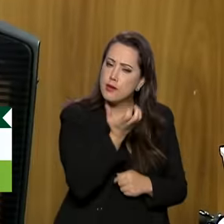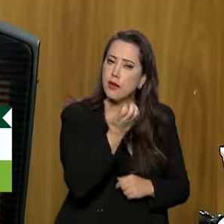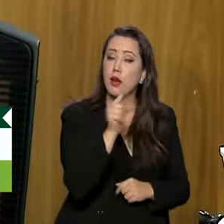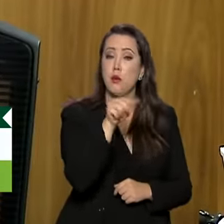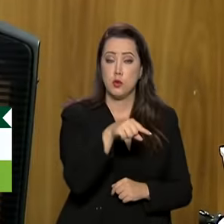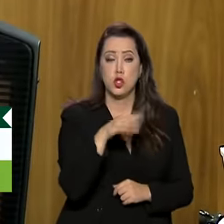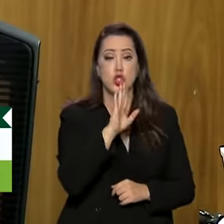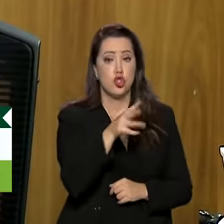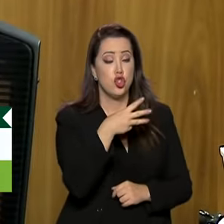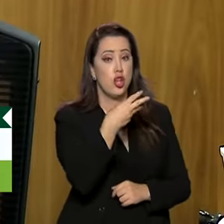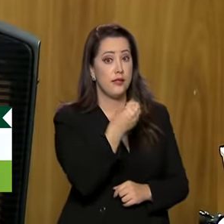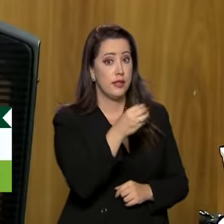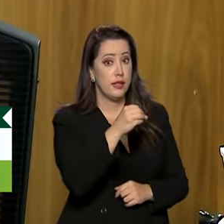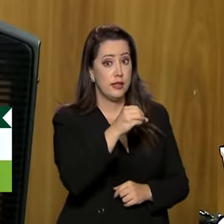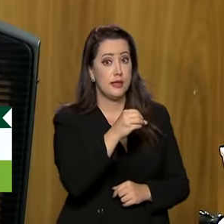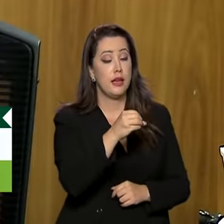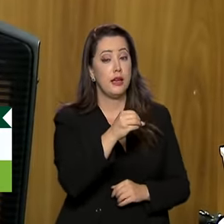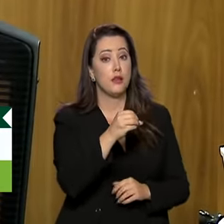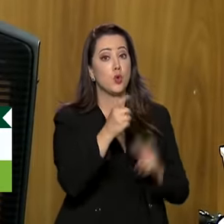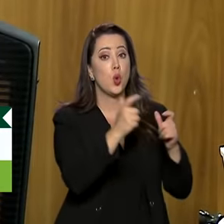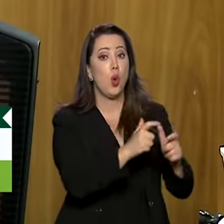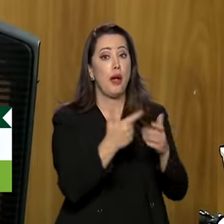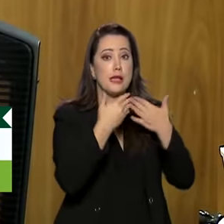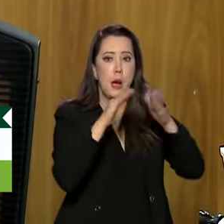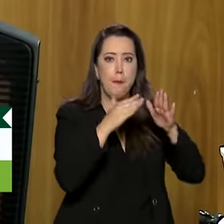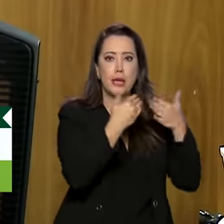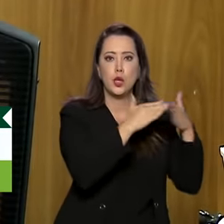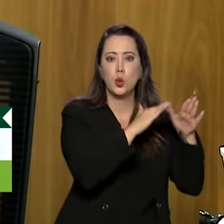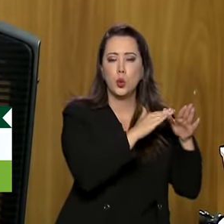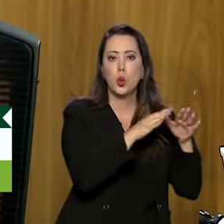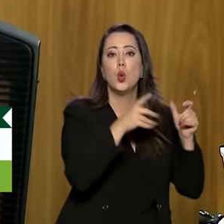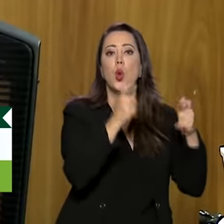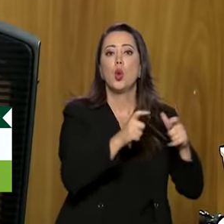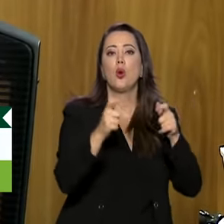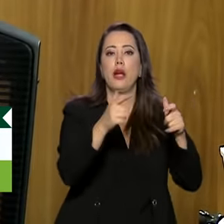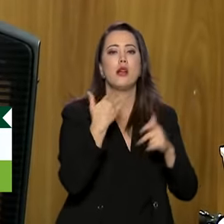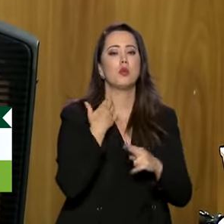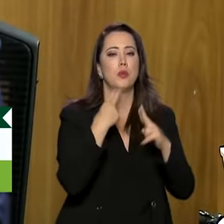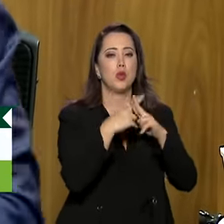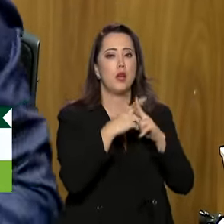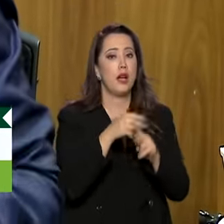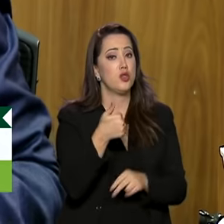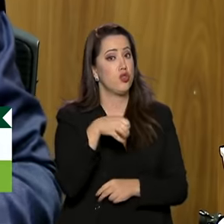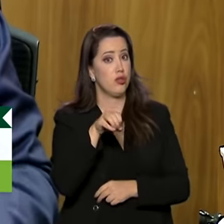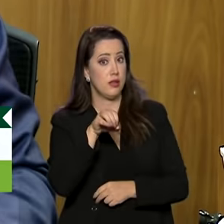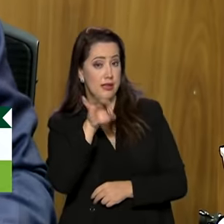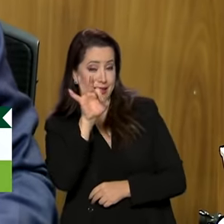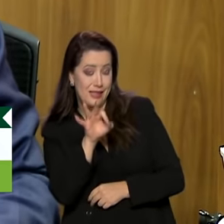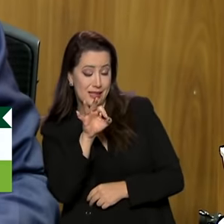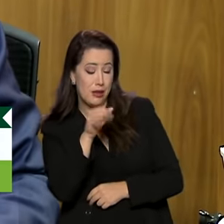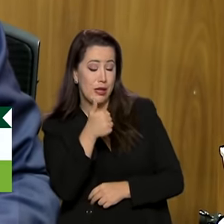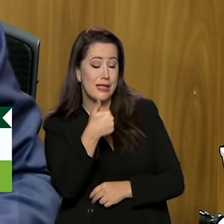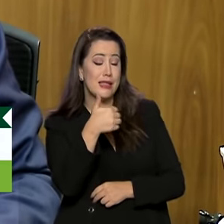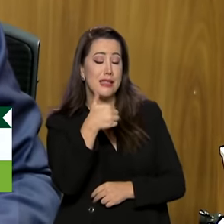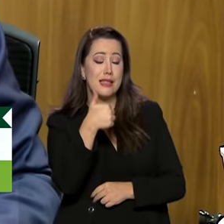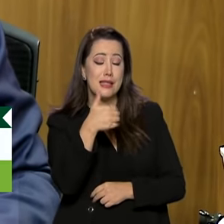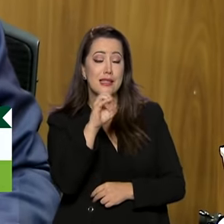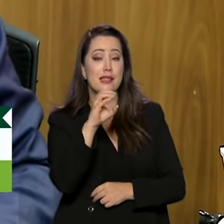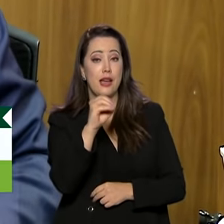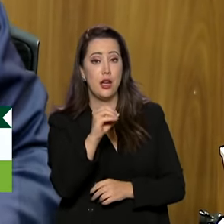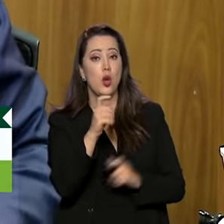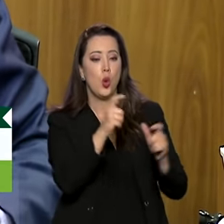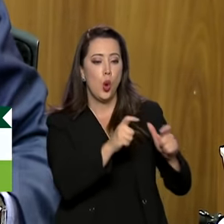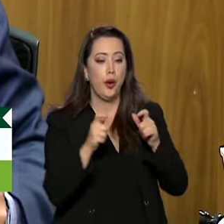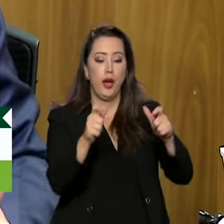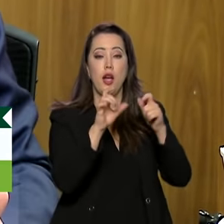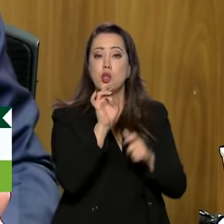300 agências pelo Brasil sendo 100 agências só para o agronegócio tão mais um ponto importante para